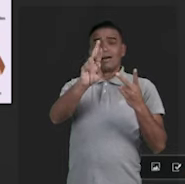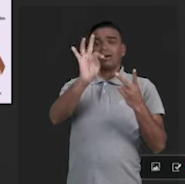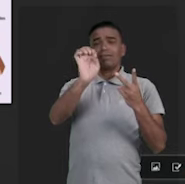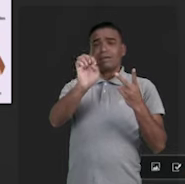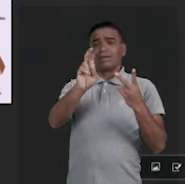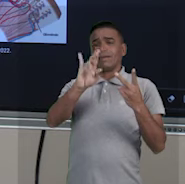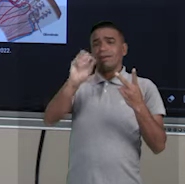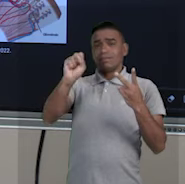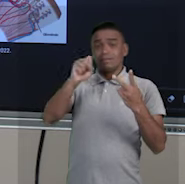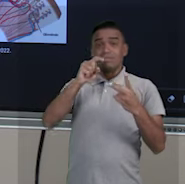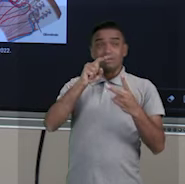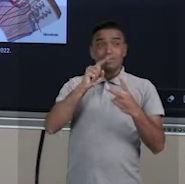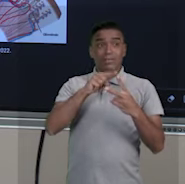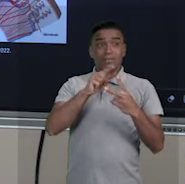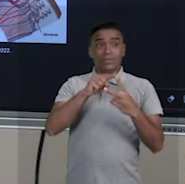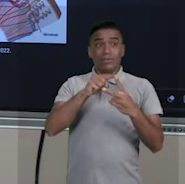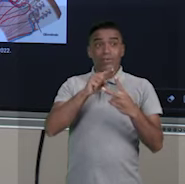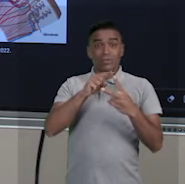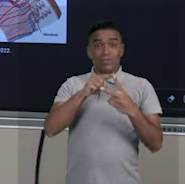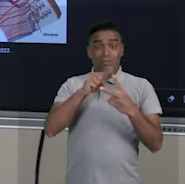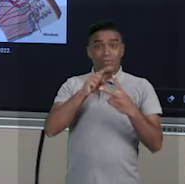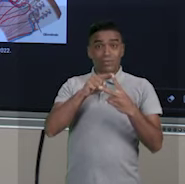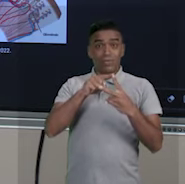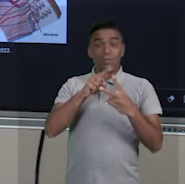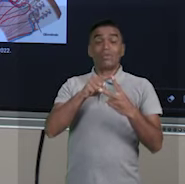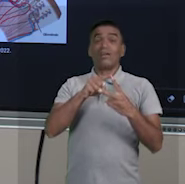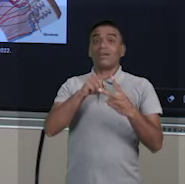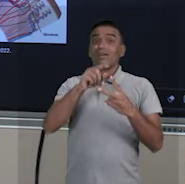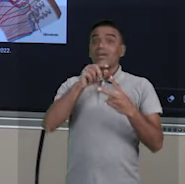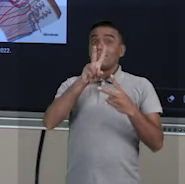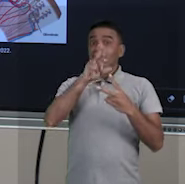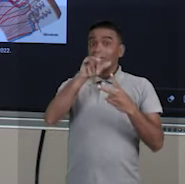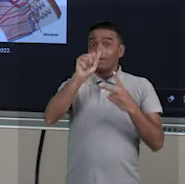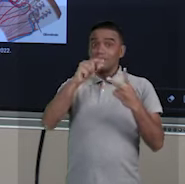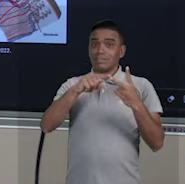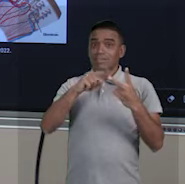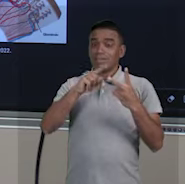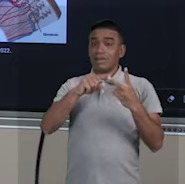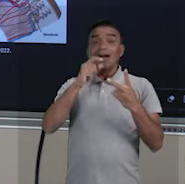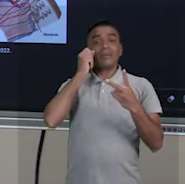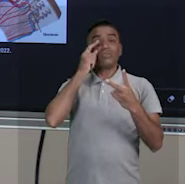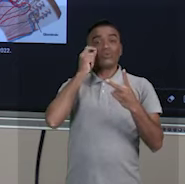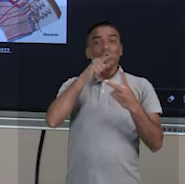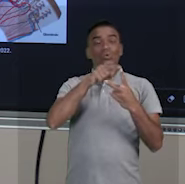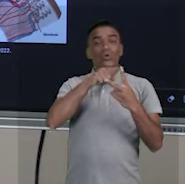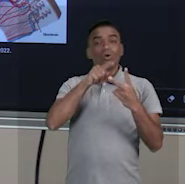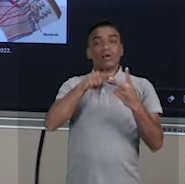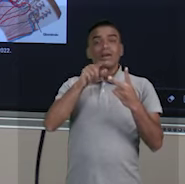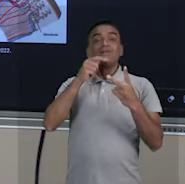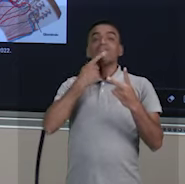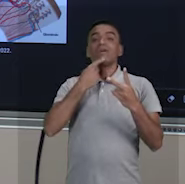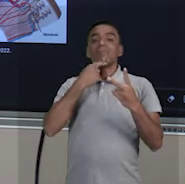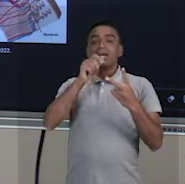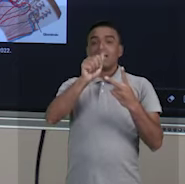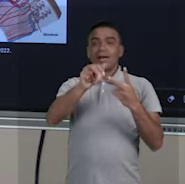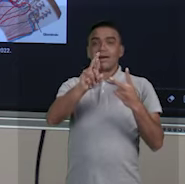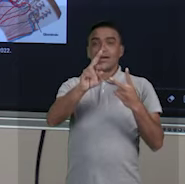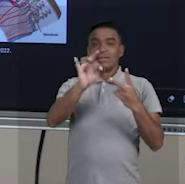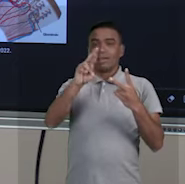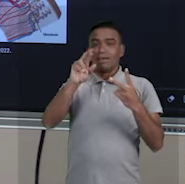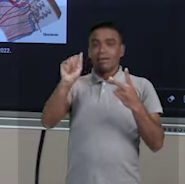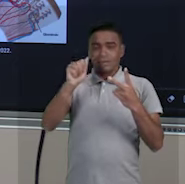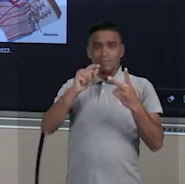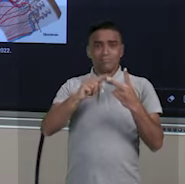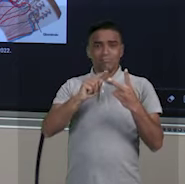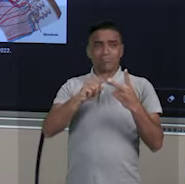em vermelho as artérias, que na verdade já são chamadas aqui de arteríolas, porque elas vão ter os calibres menores, né,